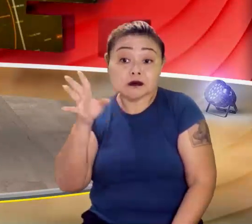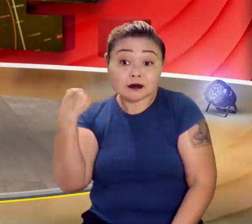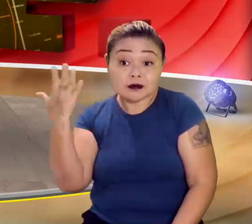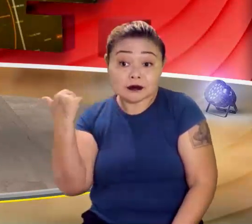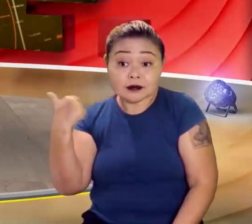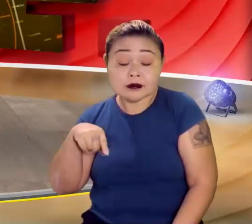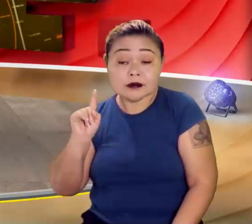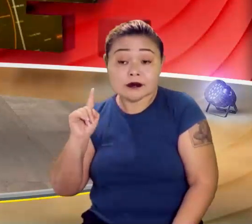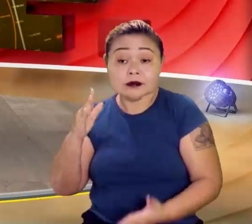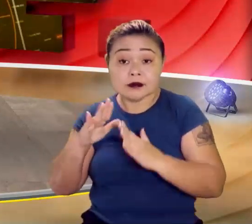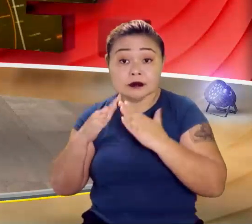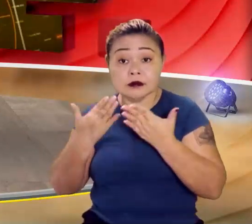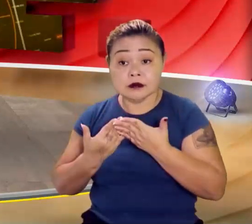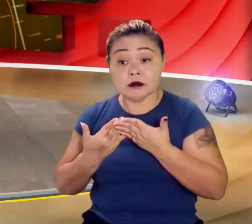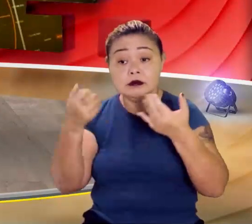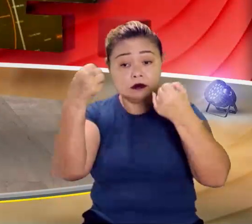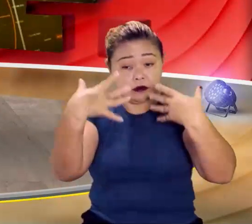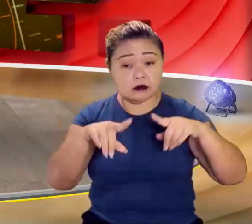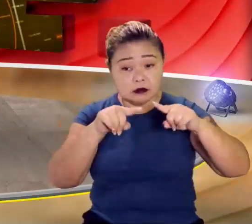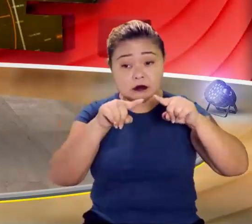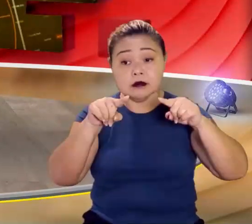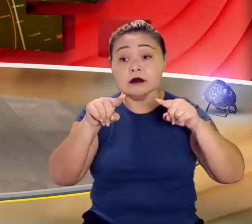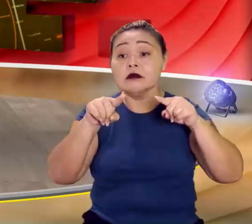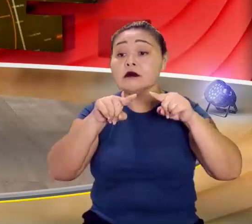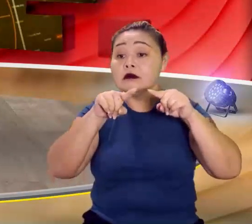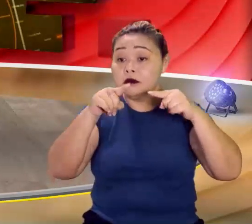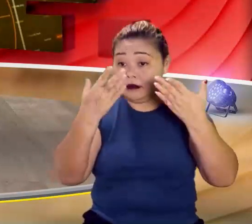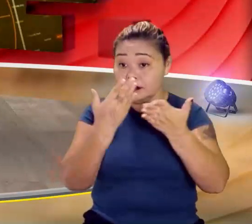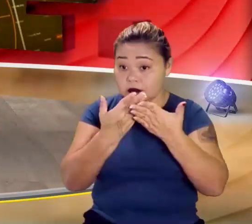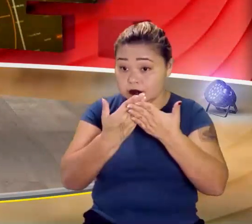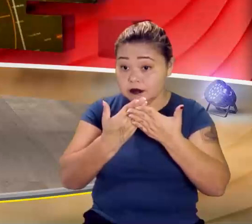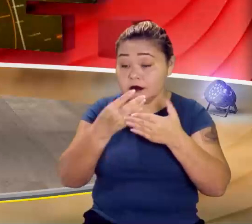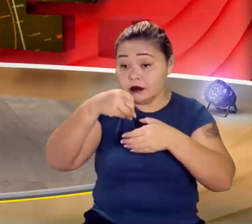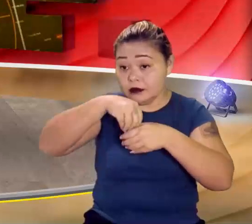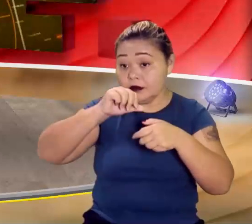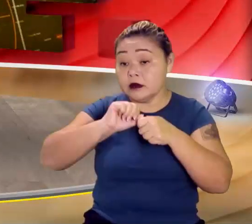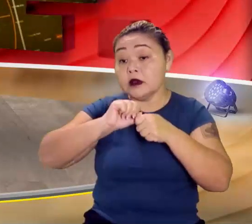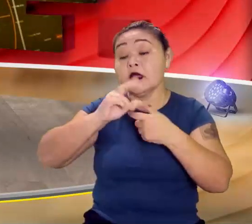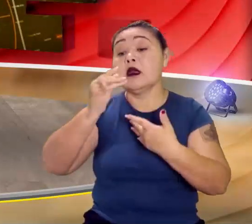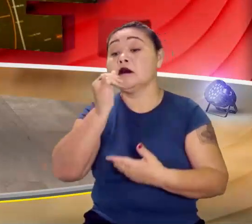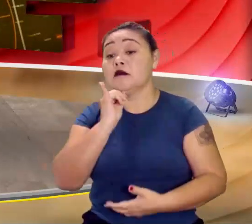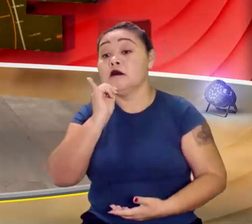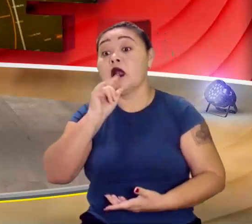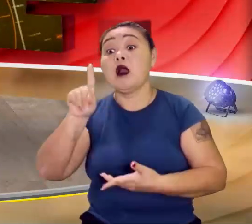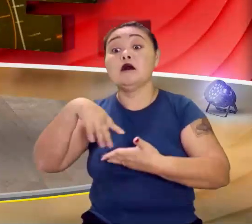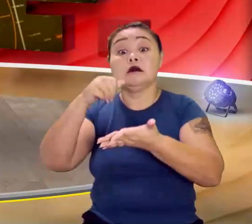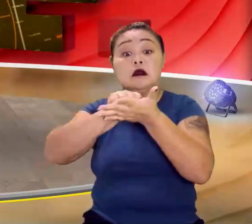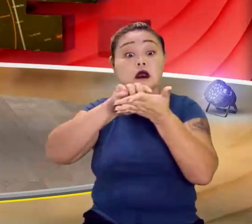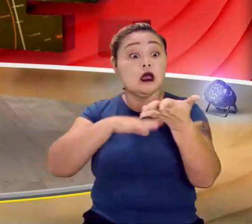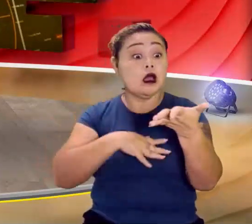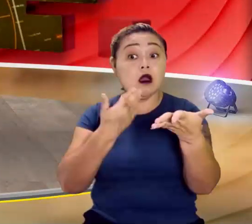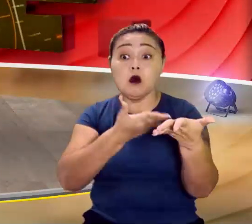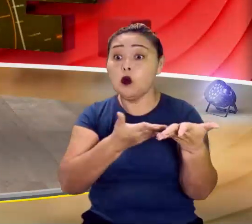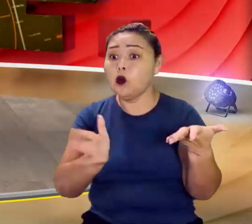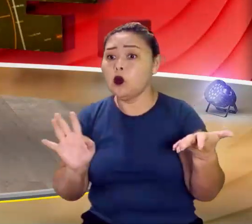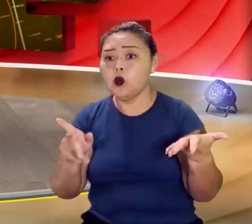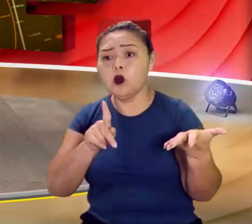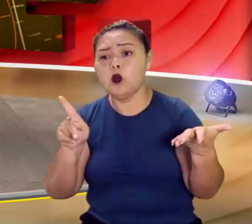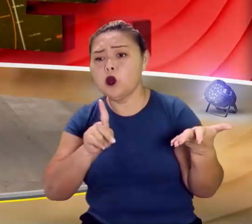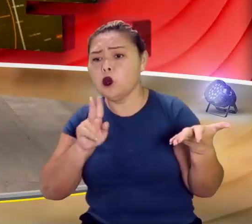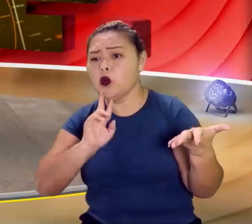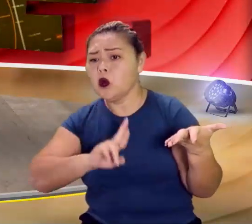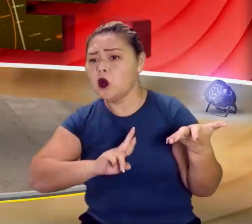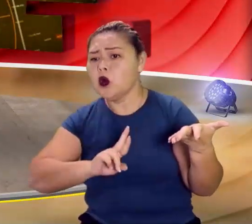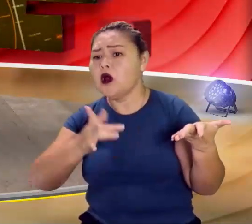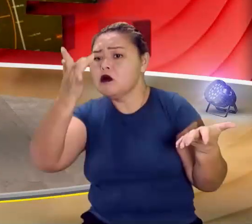Mas assim, eu explicava na aula, eu passava uns exemplos. Quando eu passava o exercício, falava bem assim, professor, mas o senhor